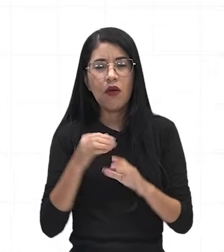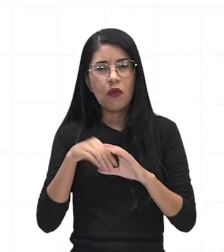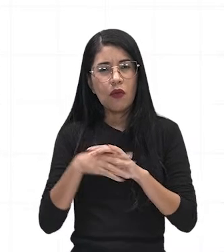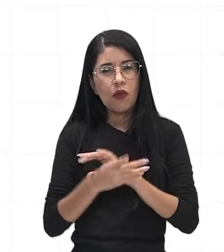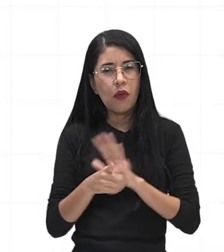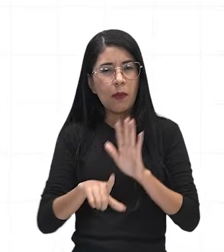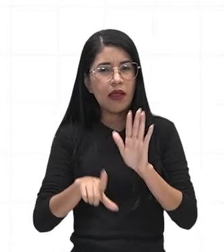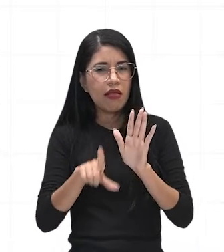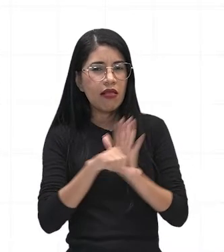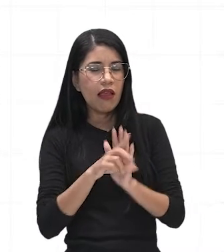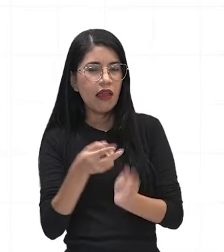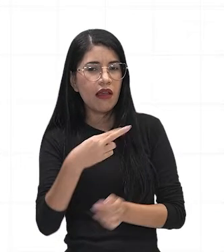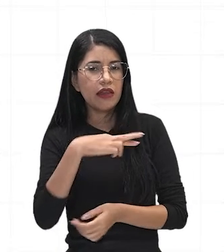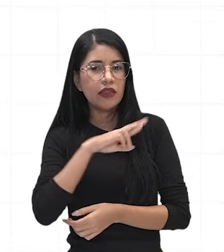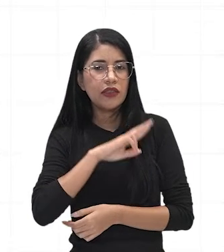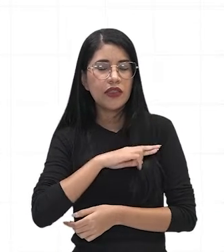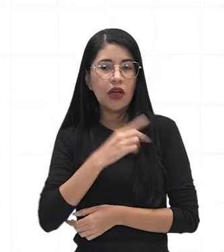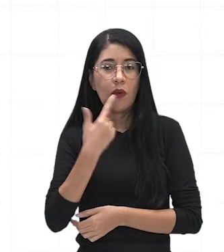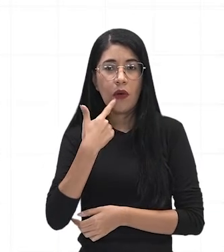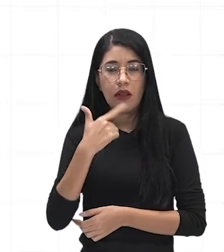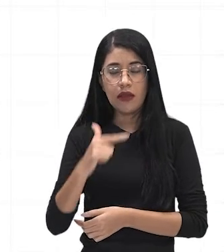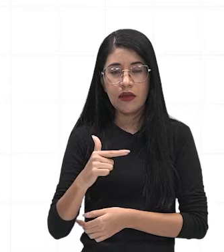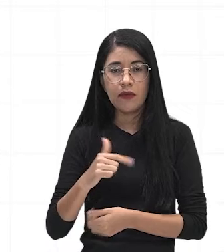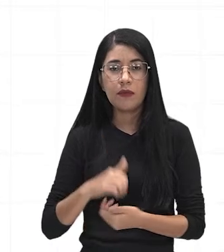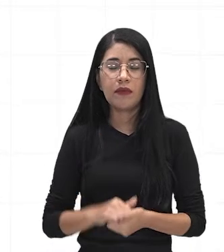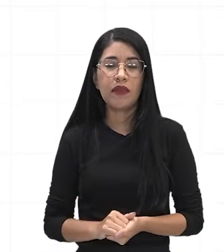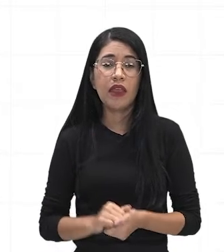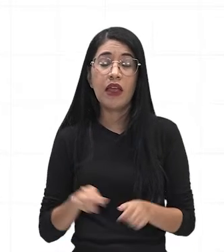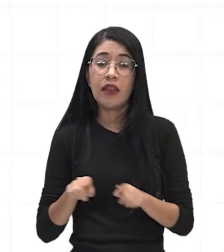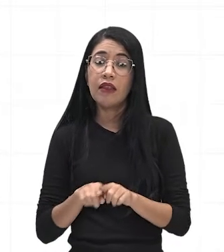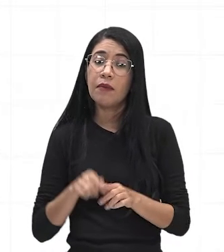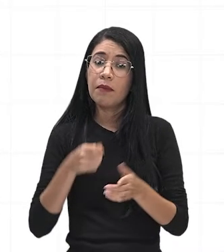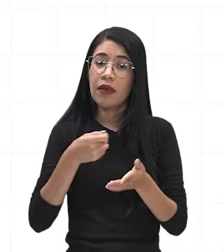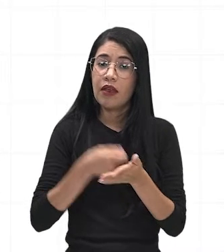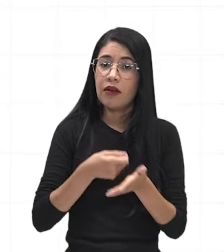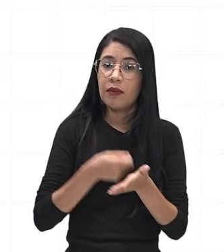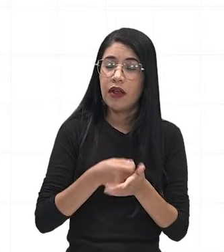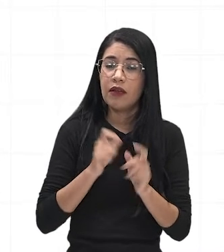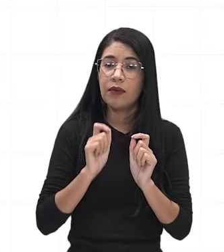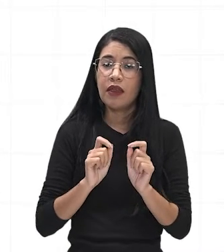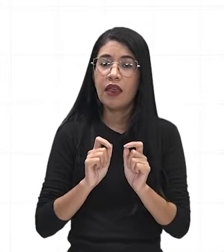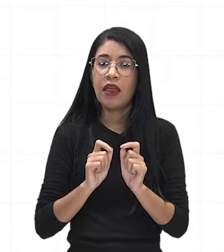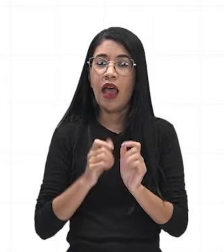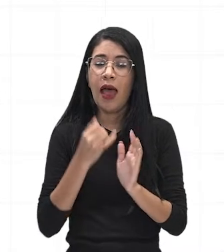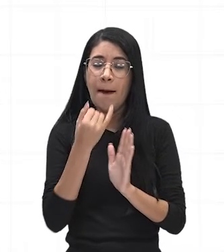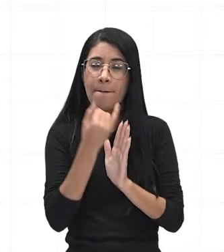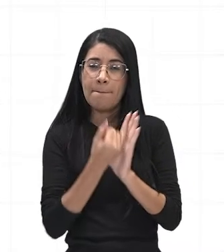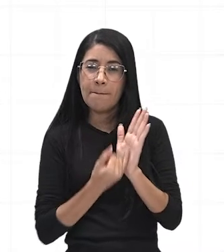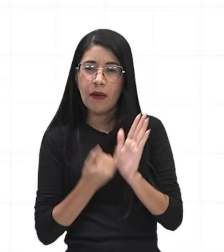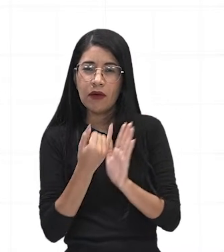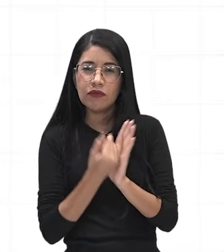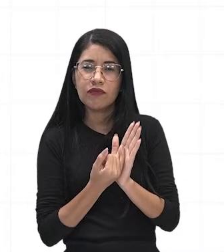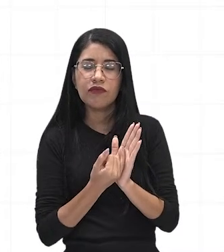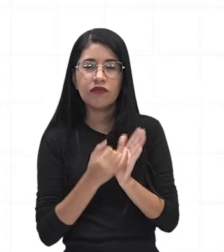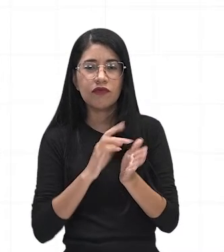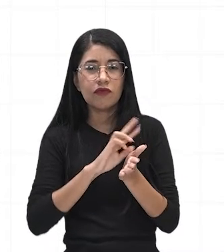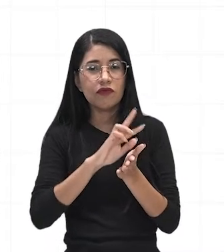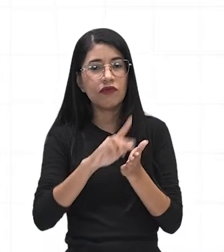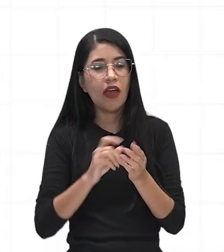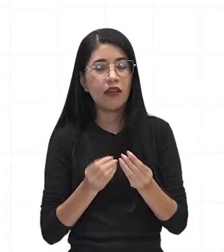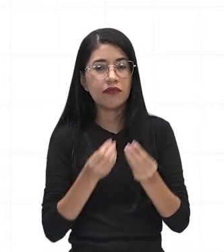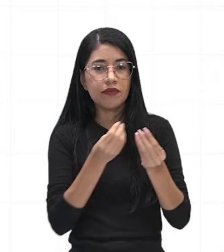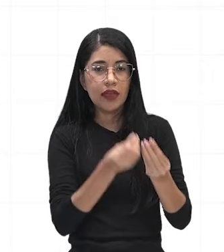leis, sua religião e sua língua. Eram obrigados, porém, a pagar tributos e servir ao